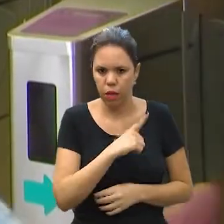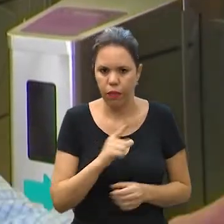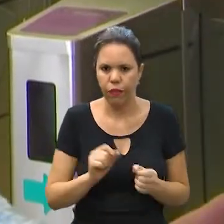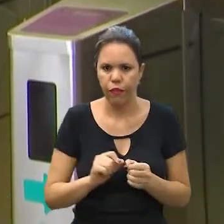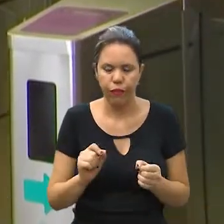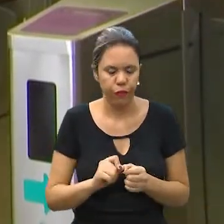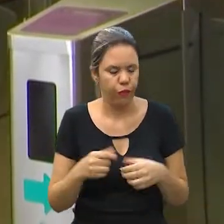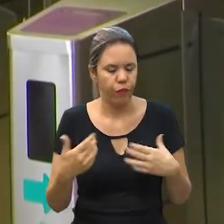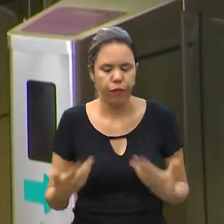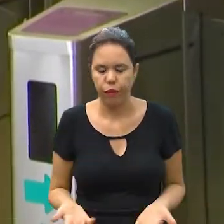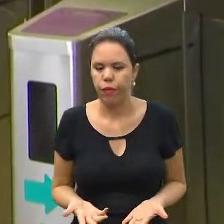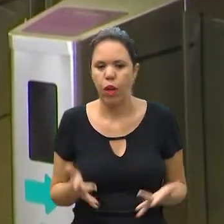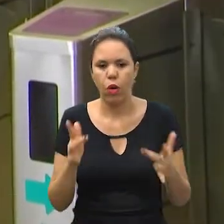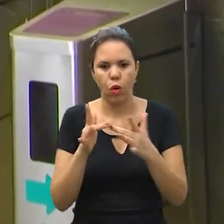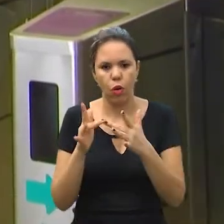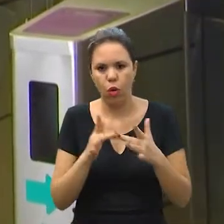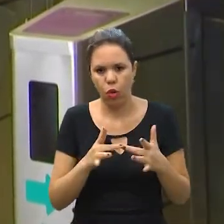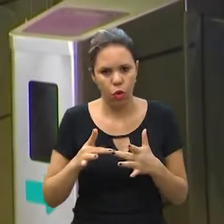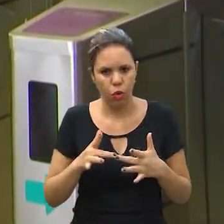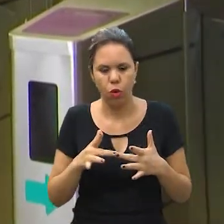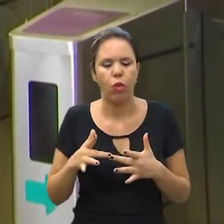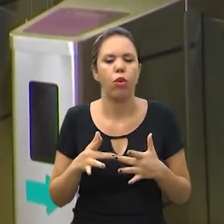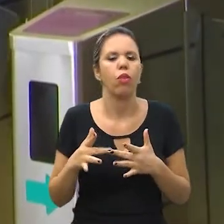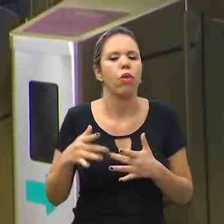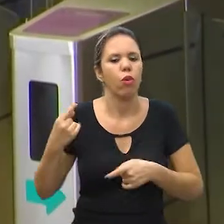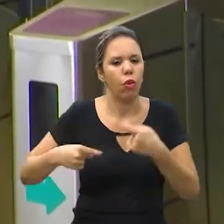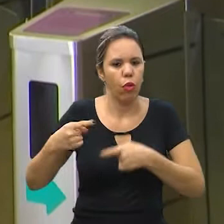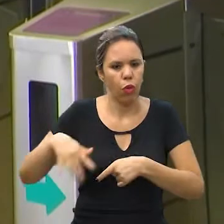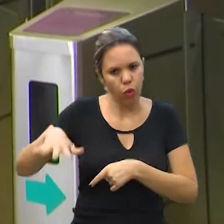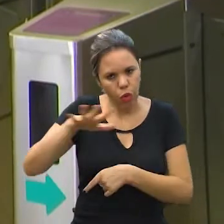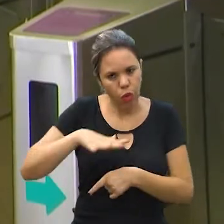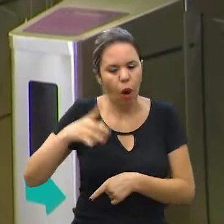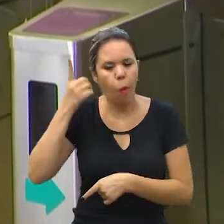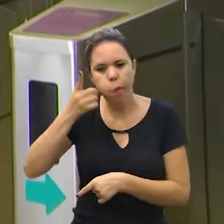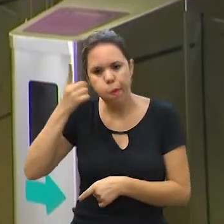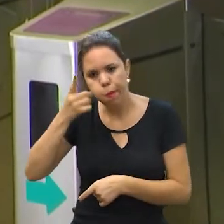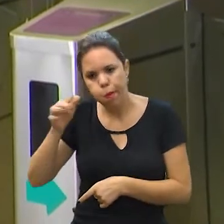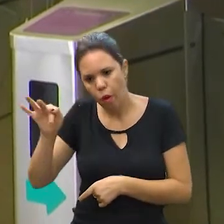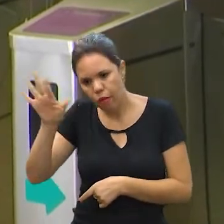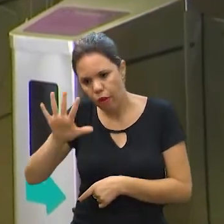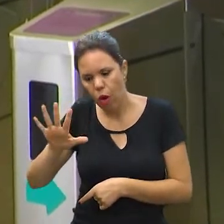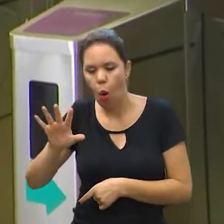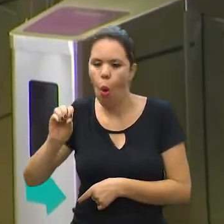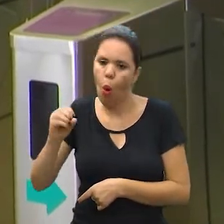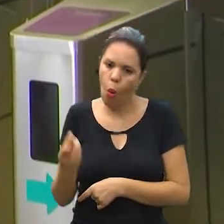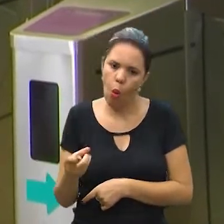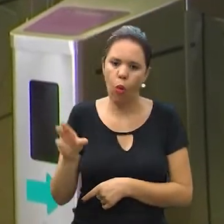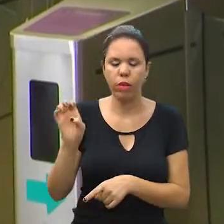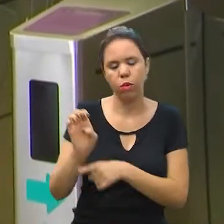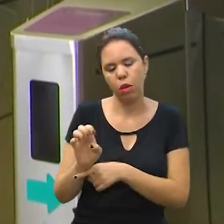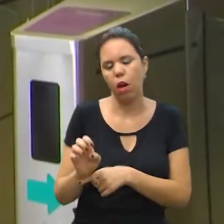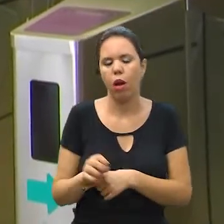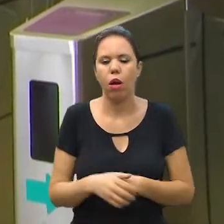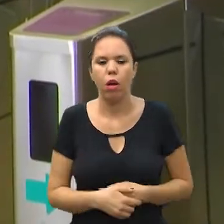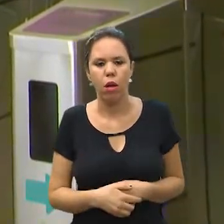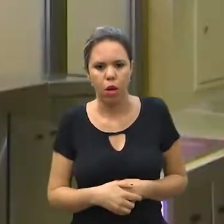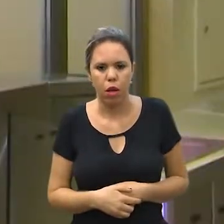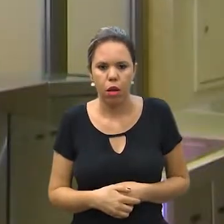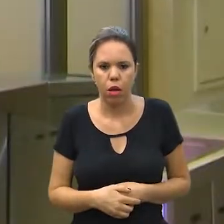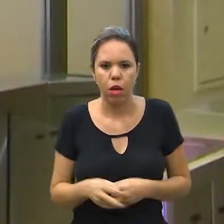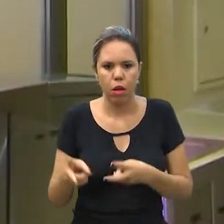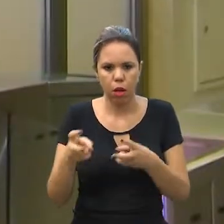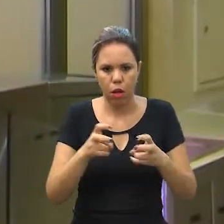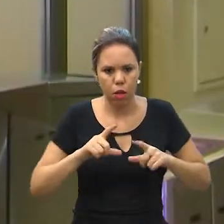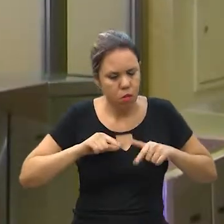uma tem feito esse tipo de contato com os parlamentares, quer sejam deputados federais ou estaduais,